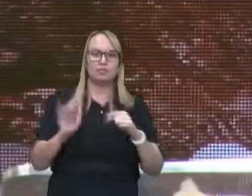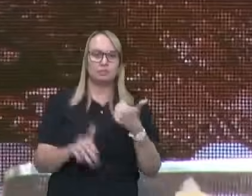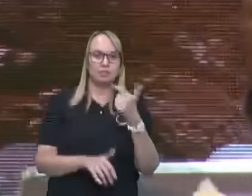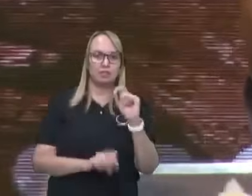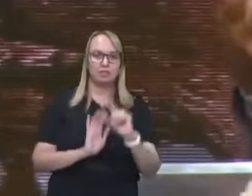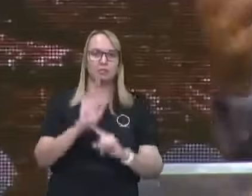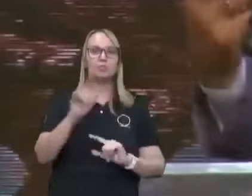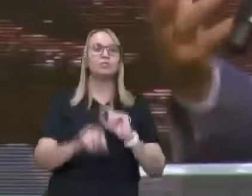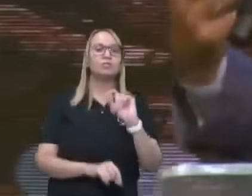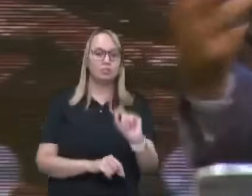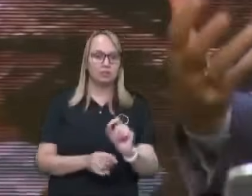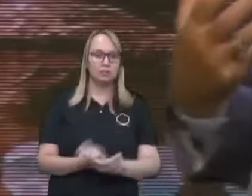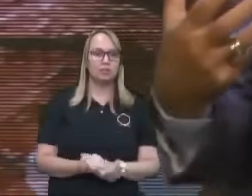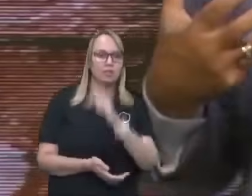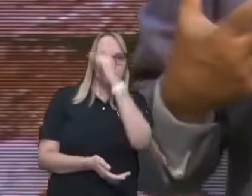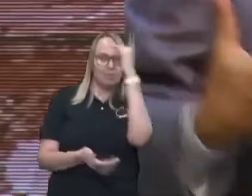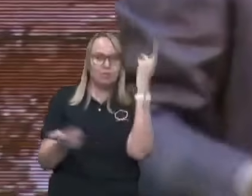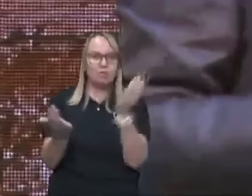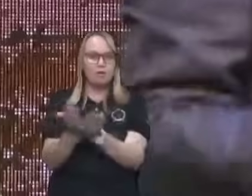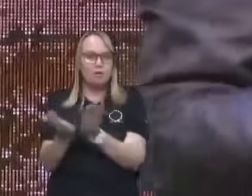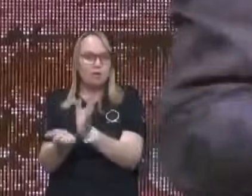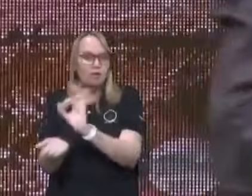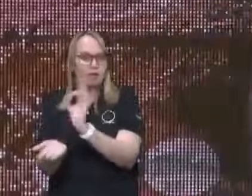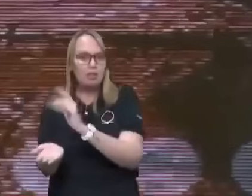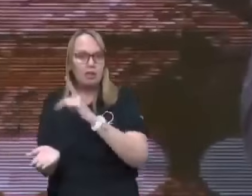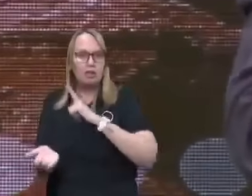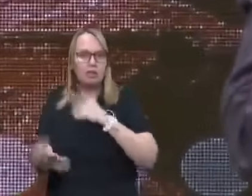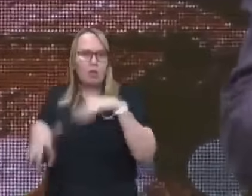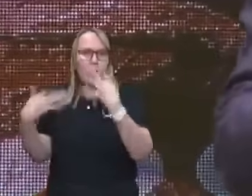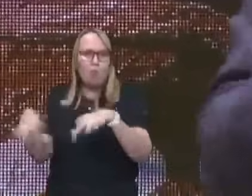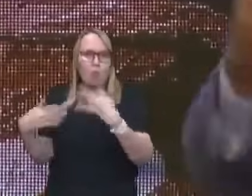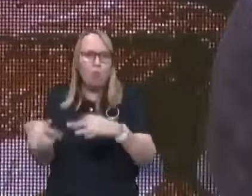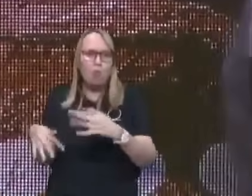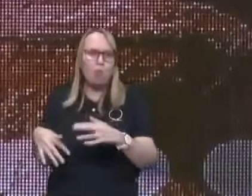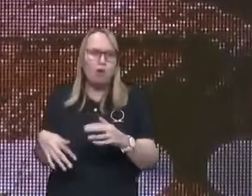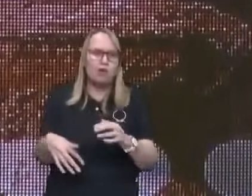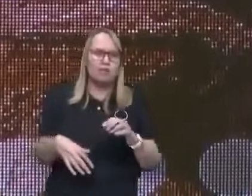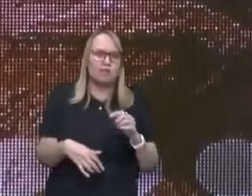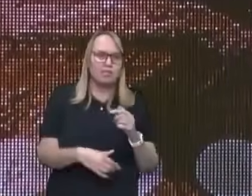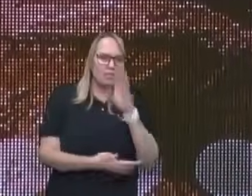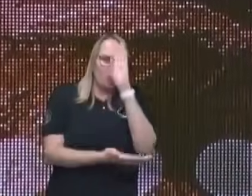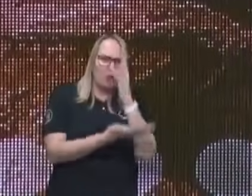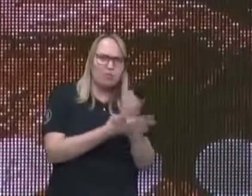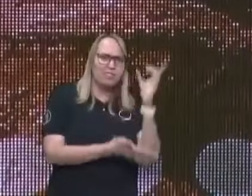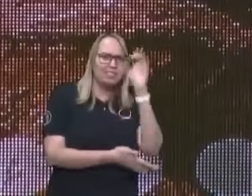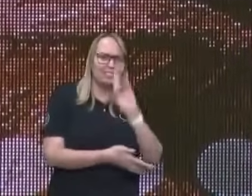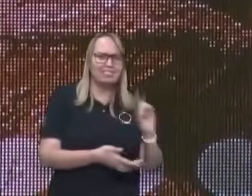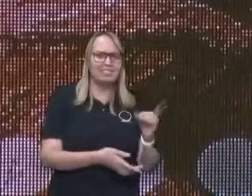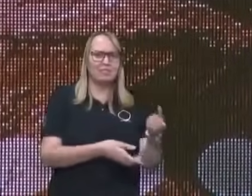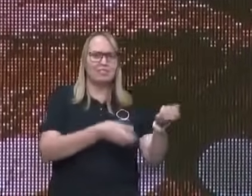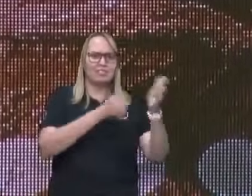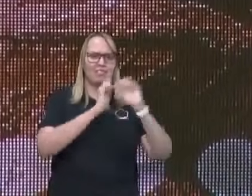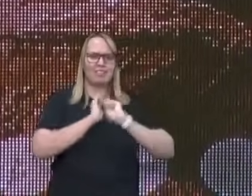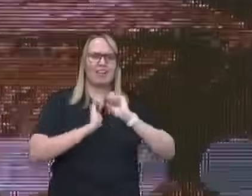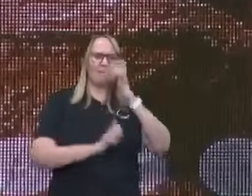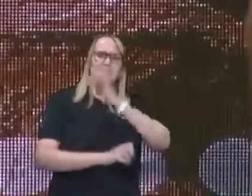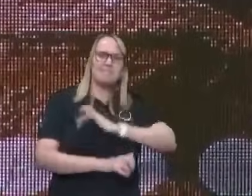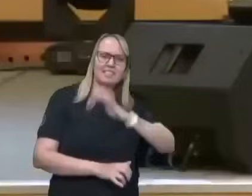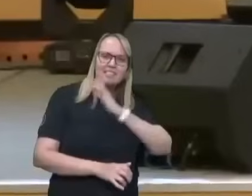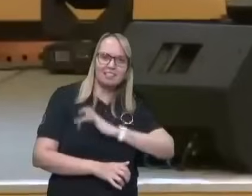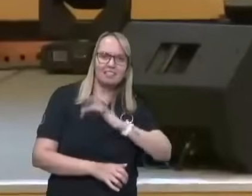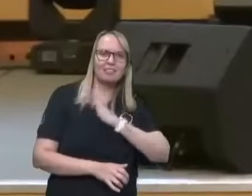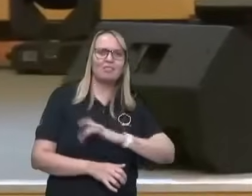o ímpio tem muitas dores, mas o que confia no Senhor, a sua misericórdia o